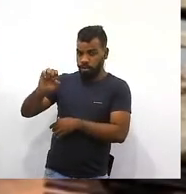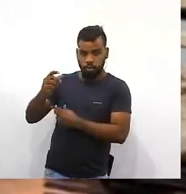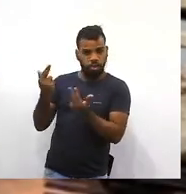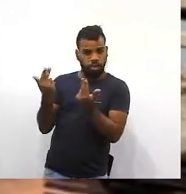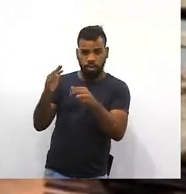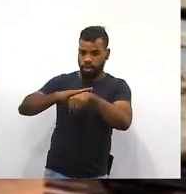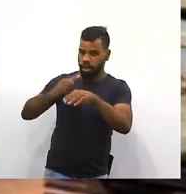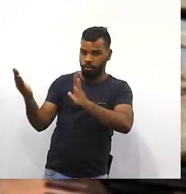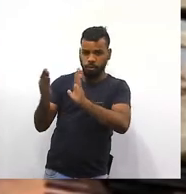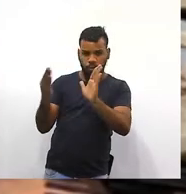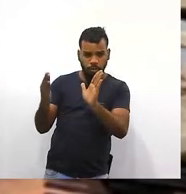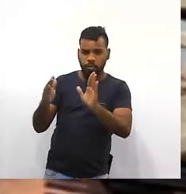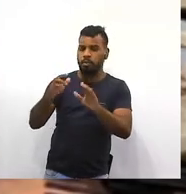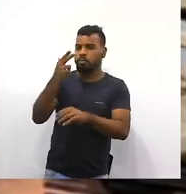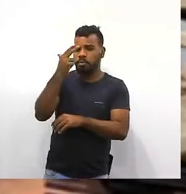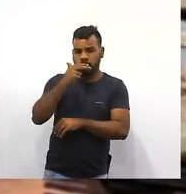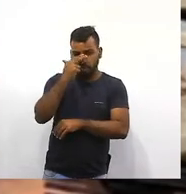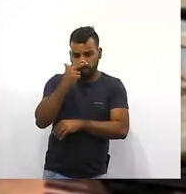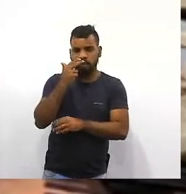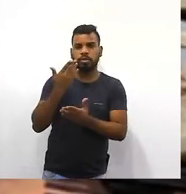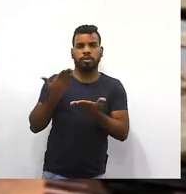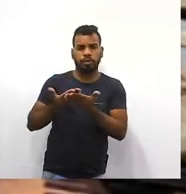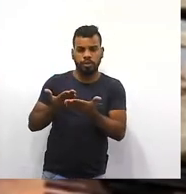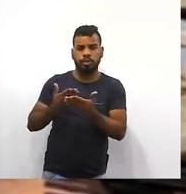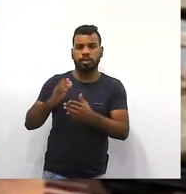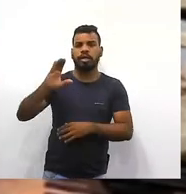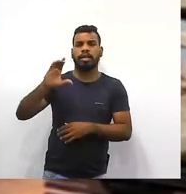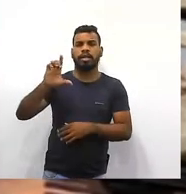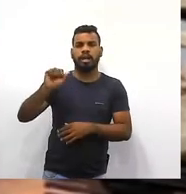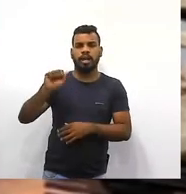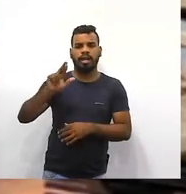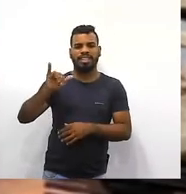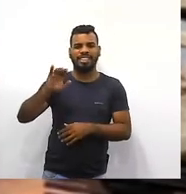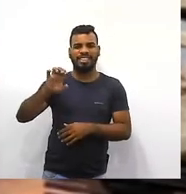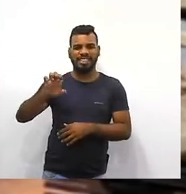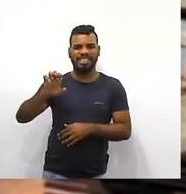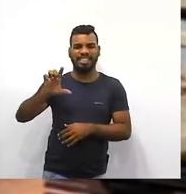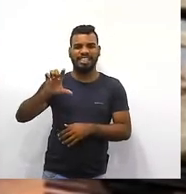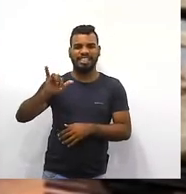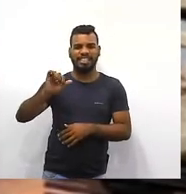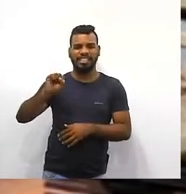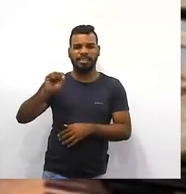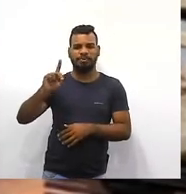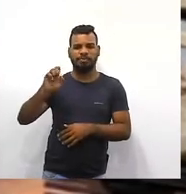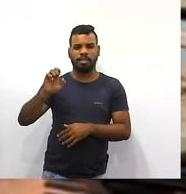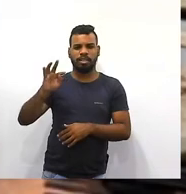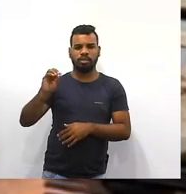mesmo momento literário que estudamos Clarice Lispector, que, por sinal, né,